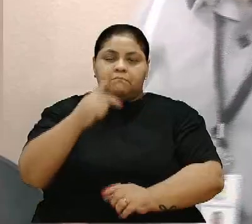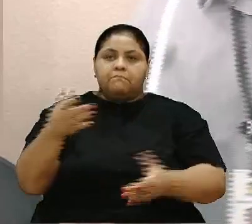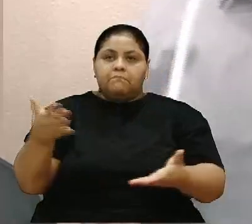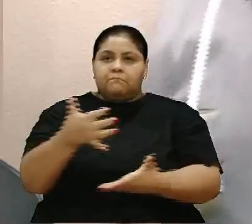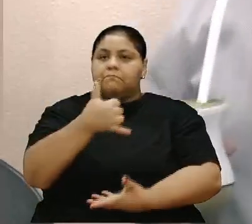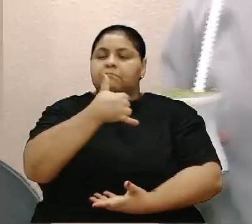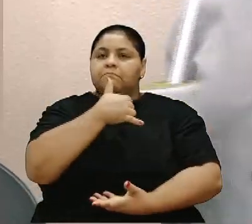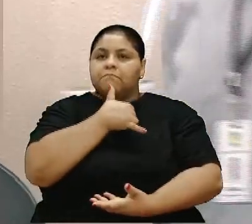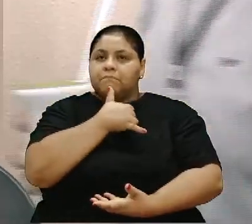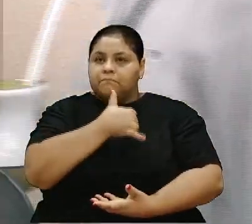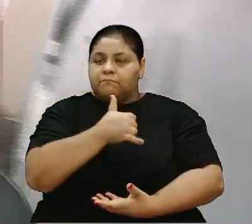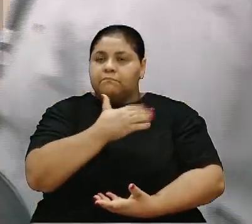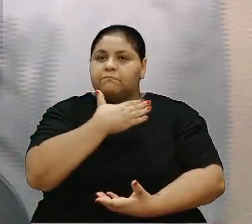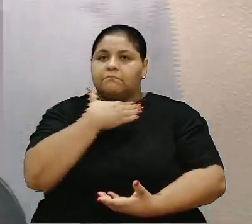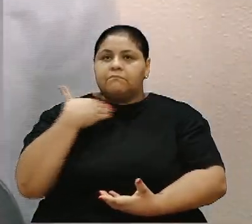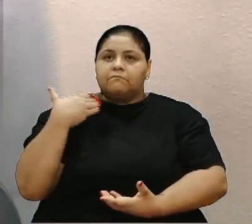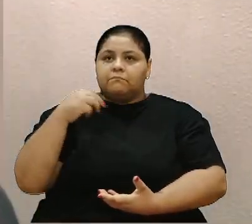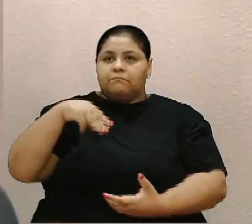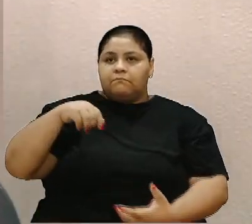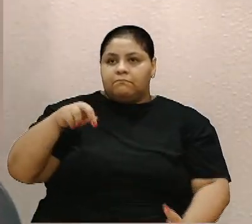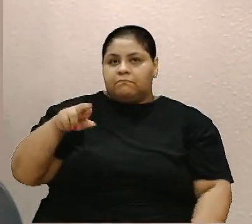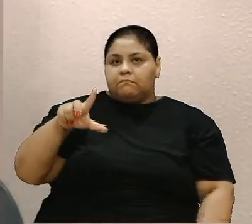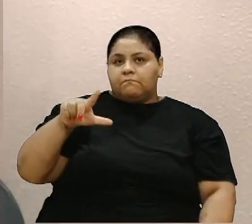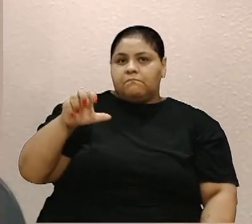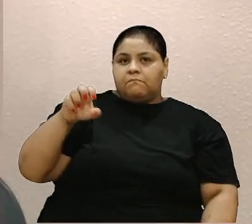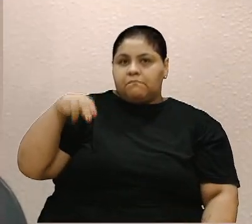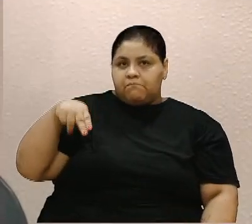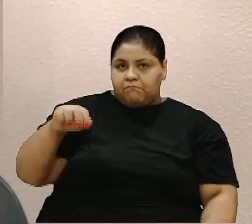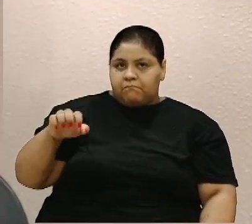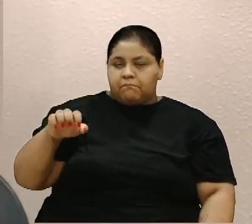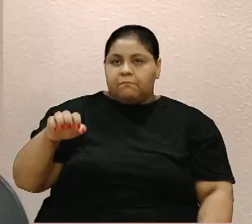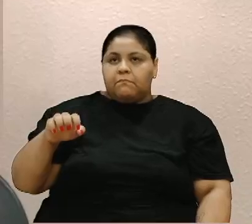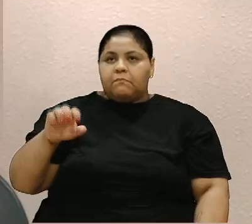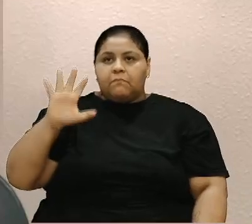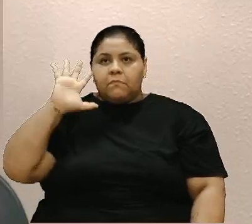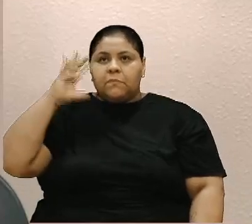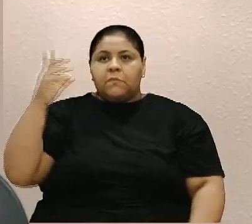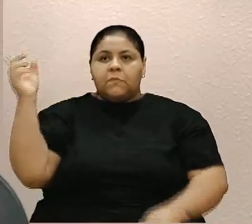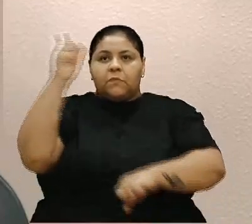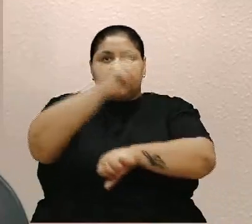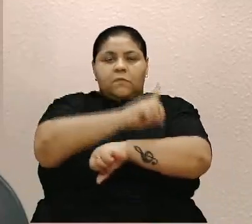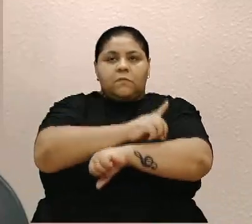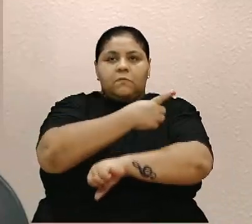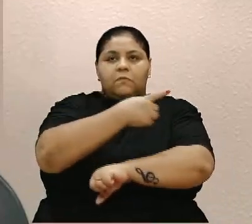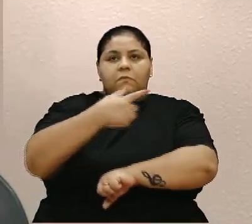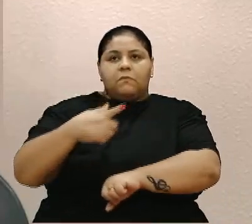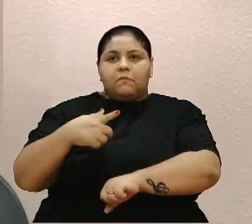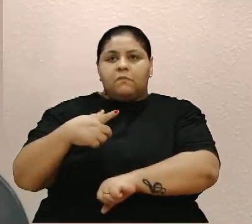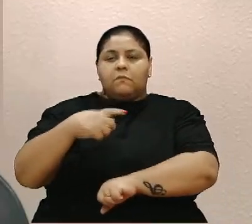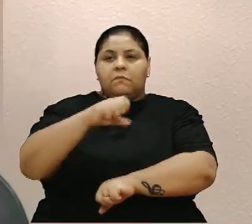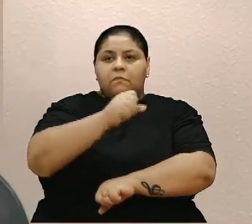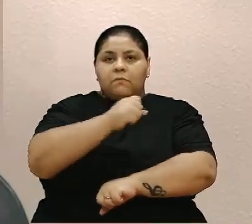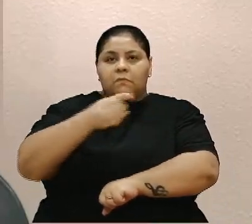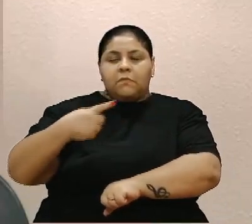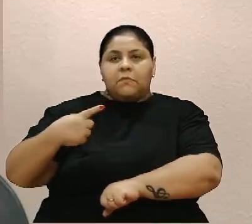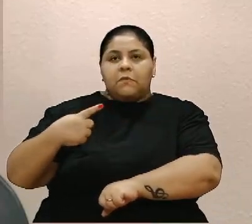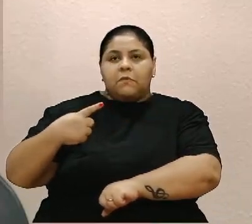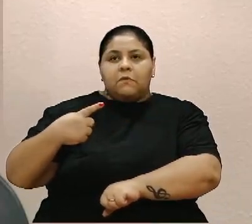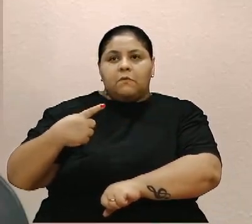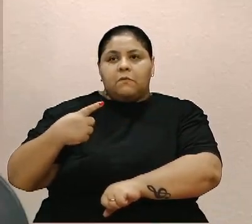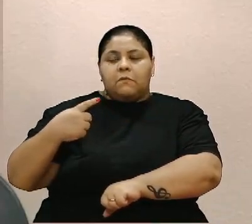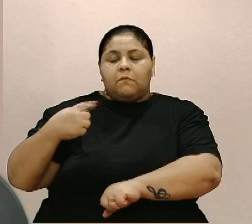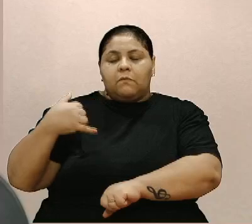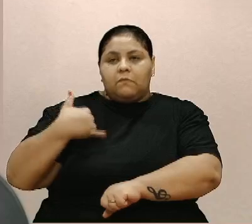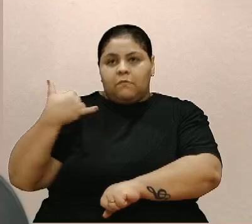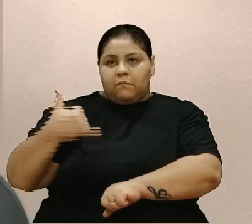pesar pelo falecimento de Marlene Gressler Bernardi, ocorrido no dia de ontem, 17/2, aos 81 anos.